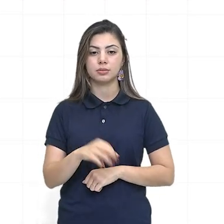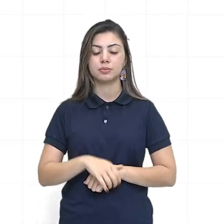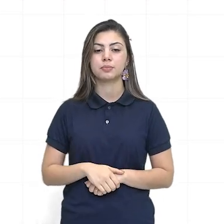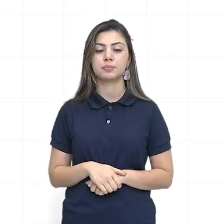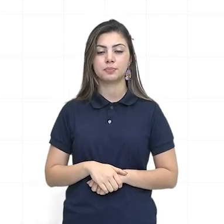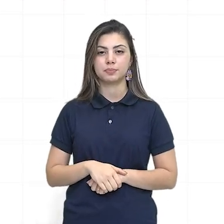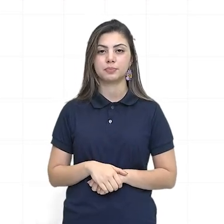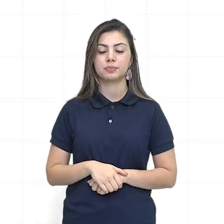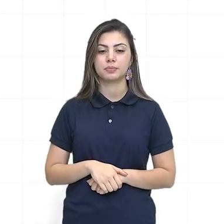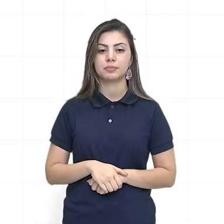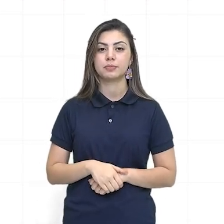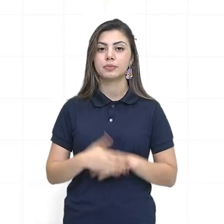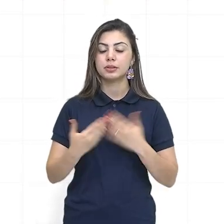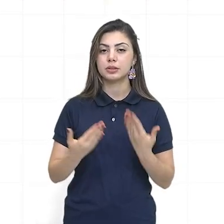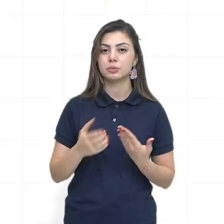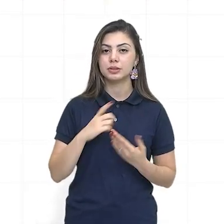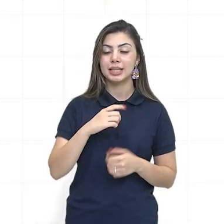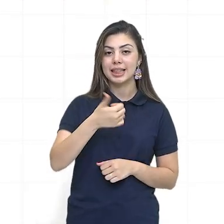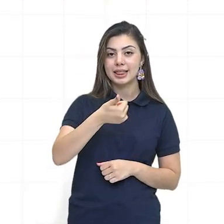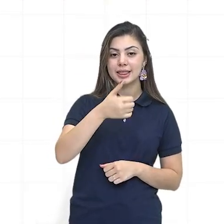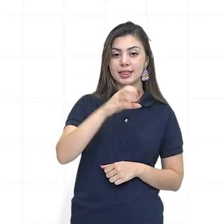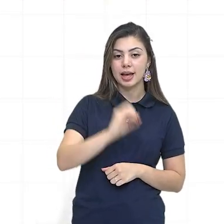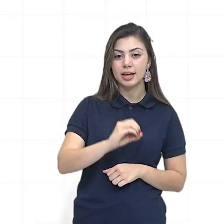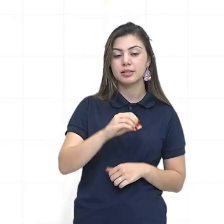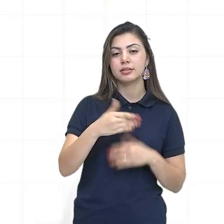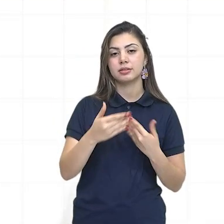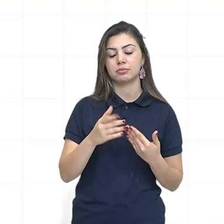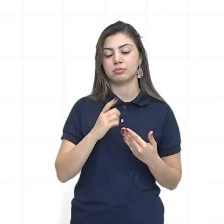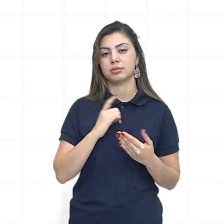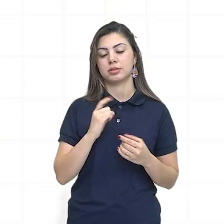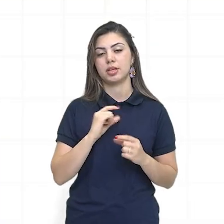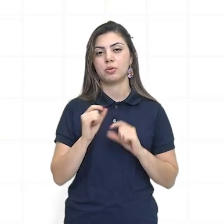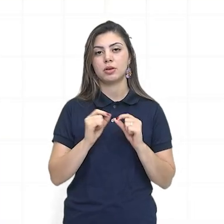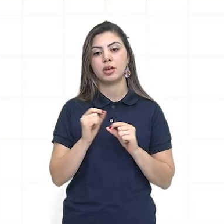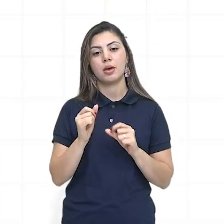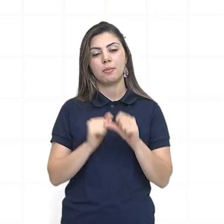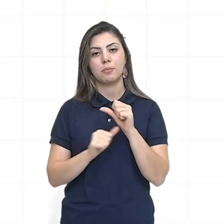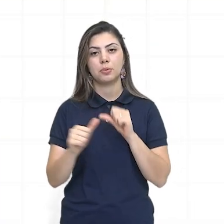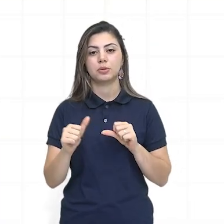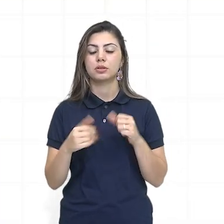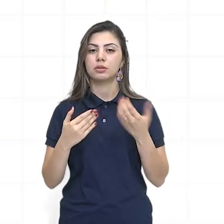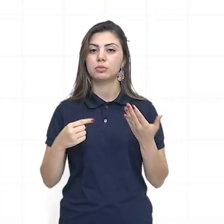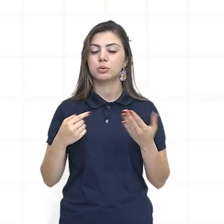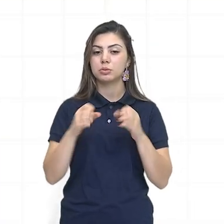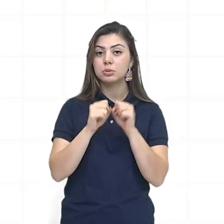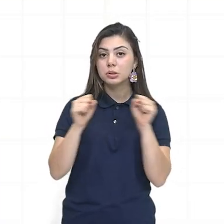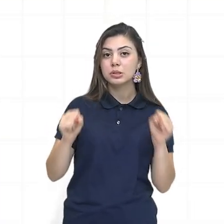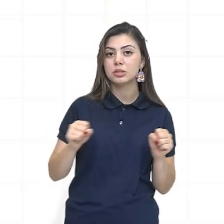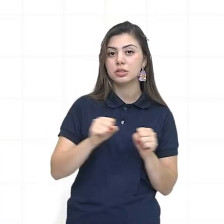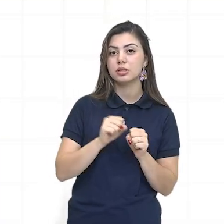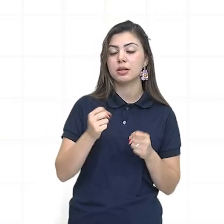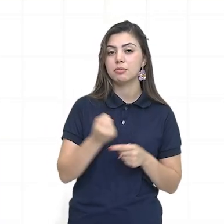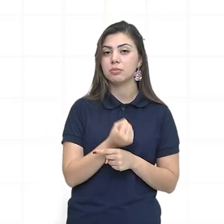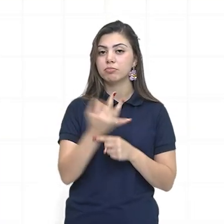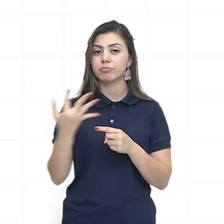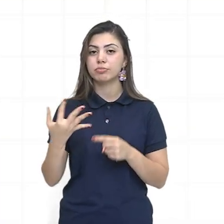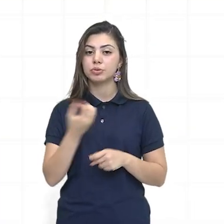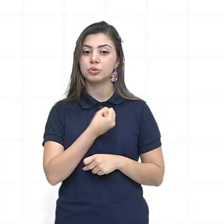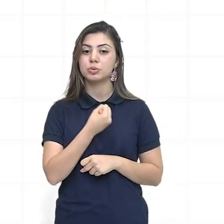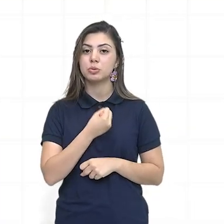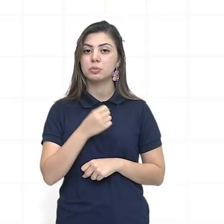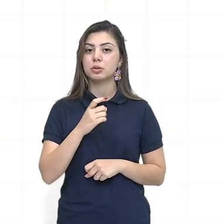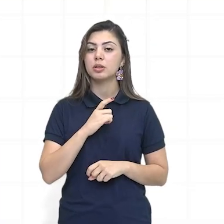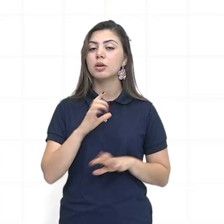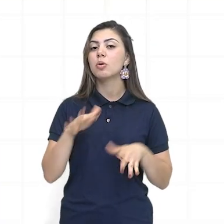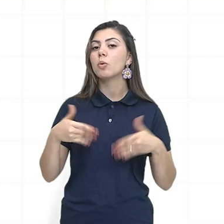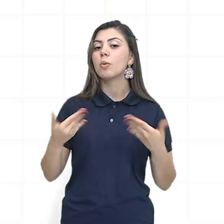10 unidades, né, a gente muda aqui a classe. Nosso sistema decimal é composto pelos seguintes